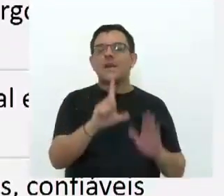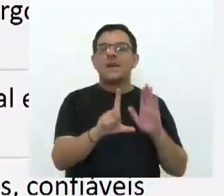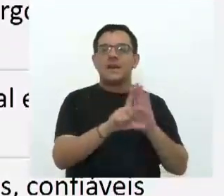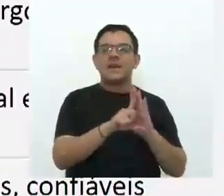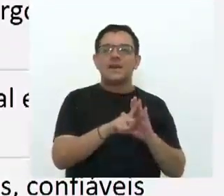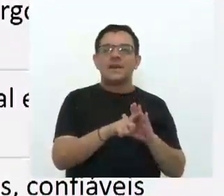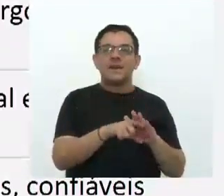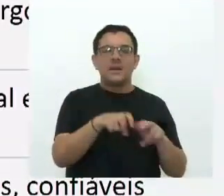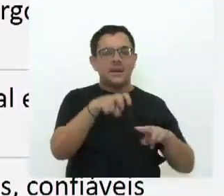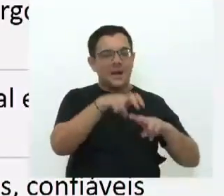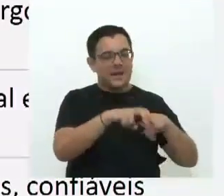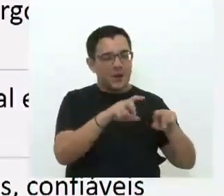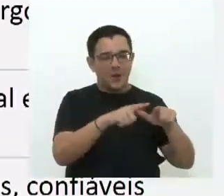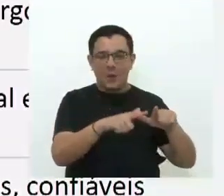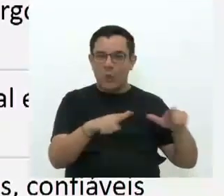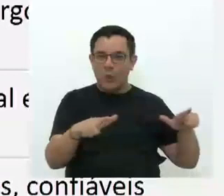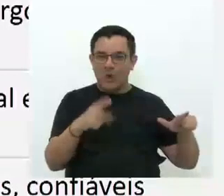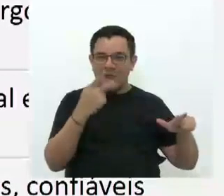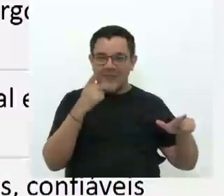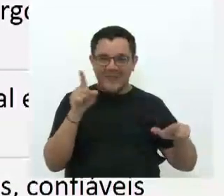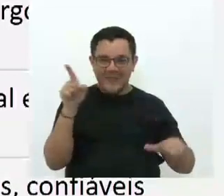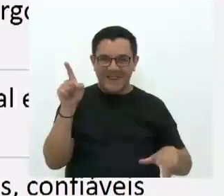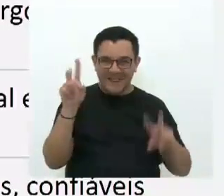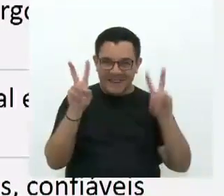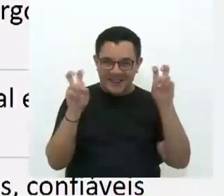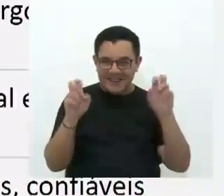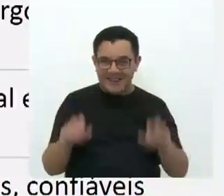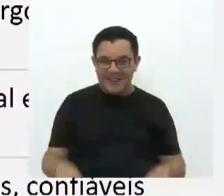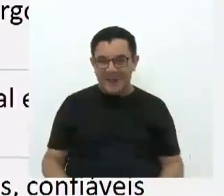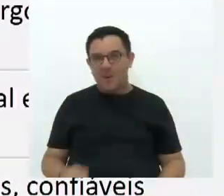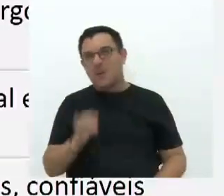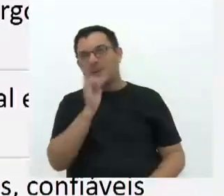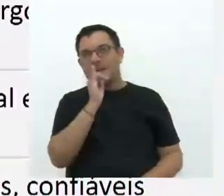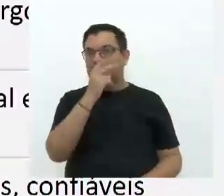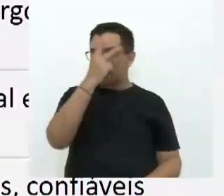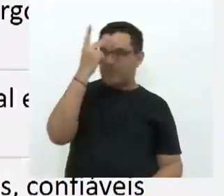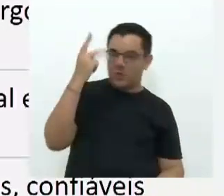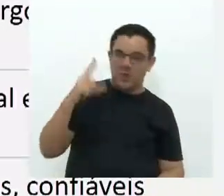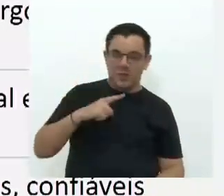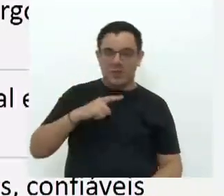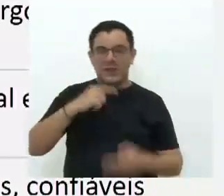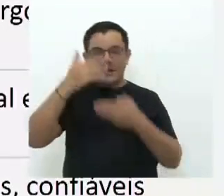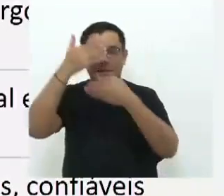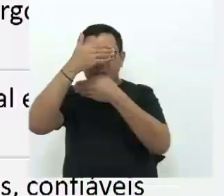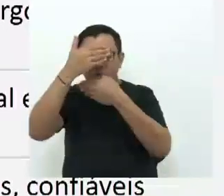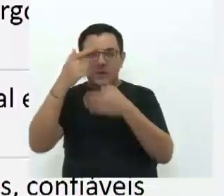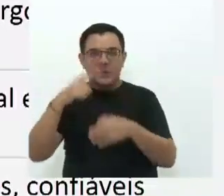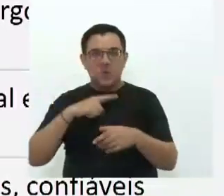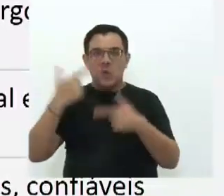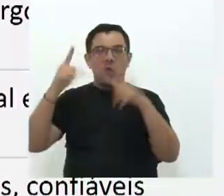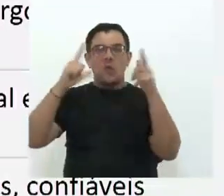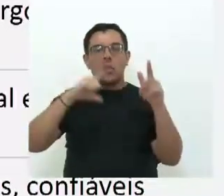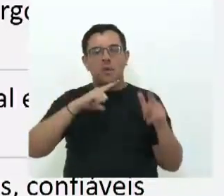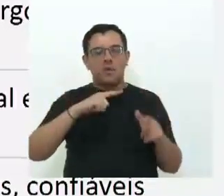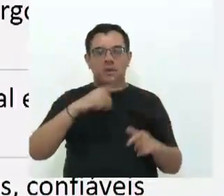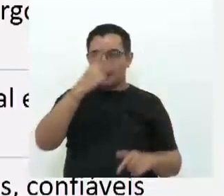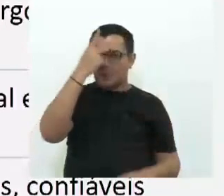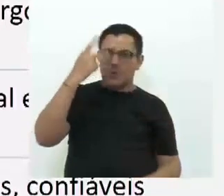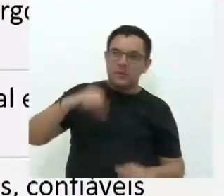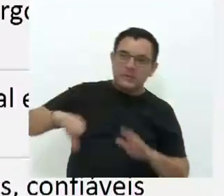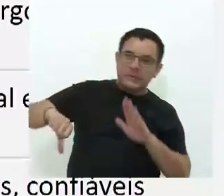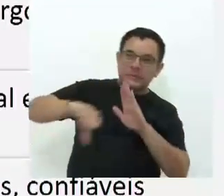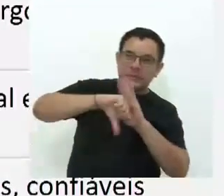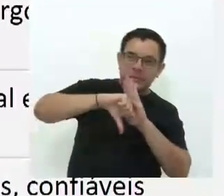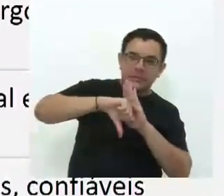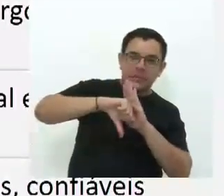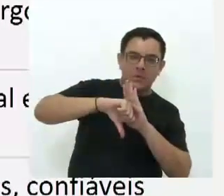vazia que é quando alguém envolvido com narcotráfico ou com terrorismo né é eleito e essa pessoa é condenada com